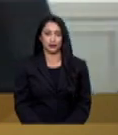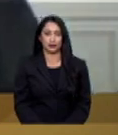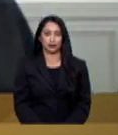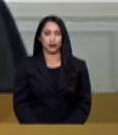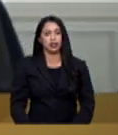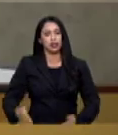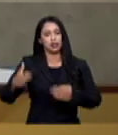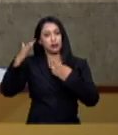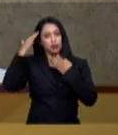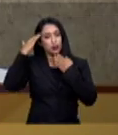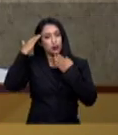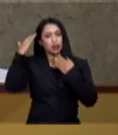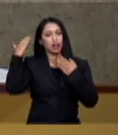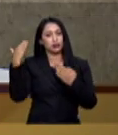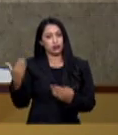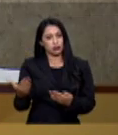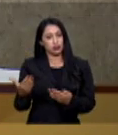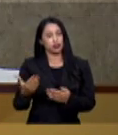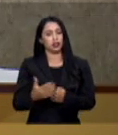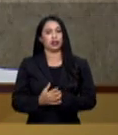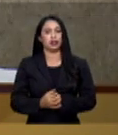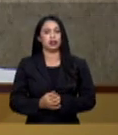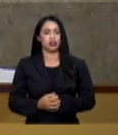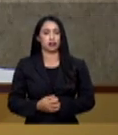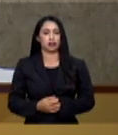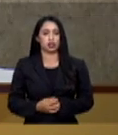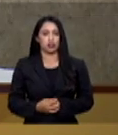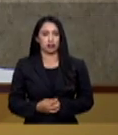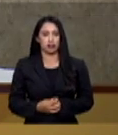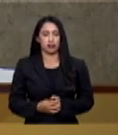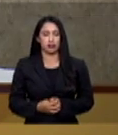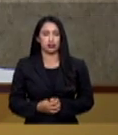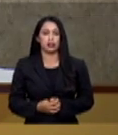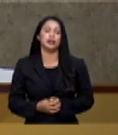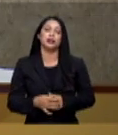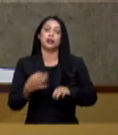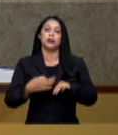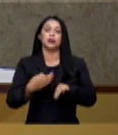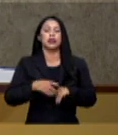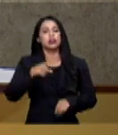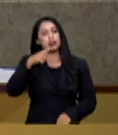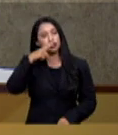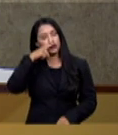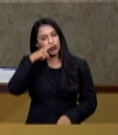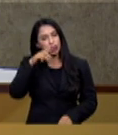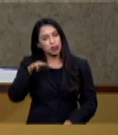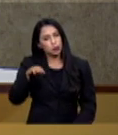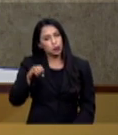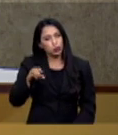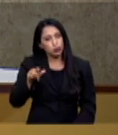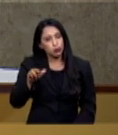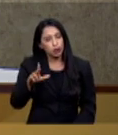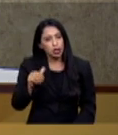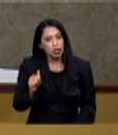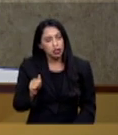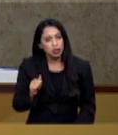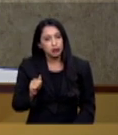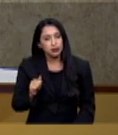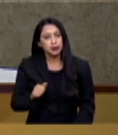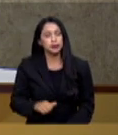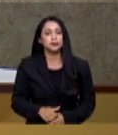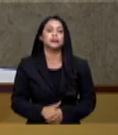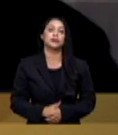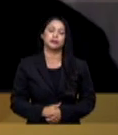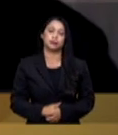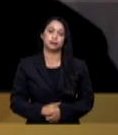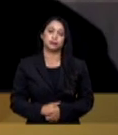Muito obrigado, ministro Alexandre de Moraes. Ministro Edson Fachin, Vossa Excelência modula a decisão?